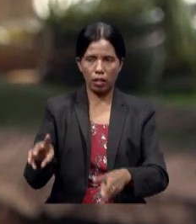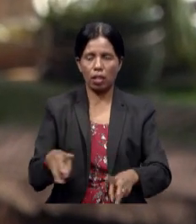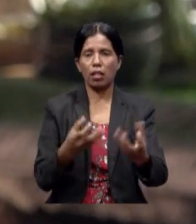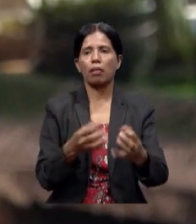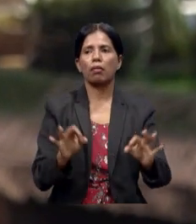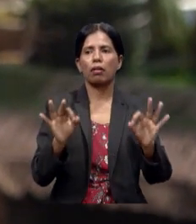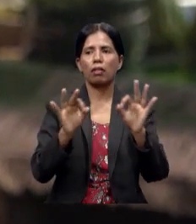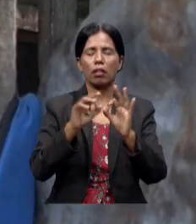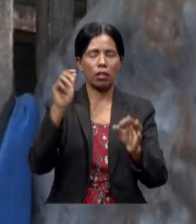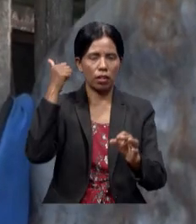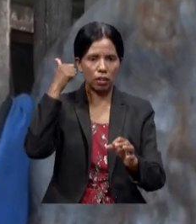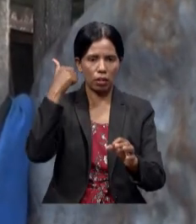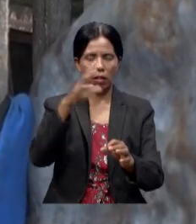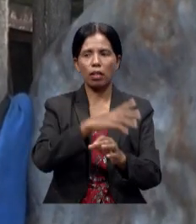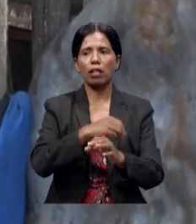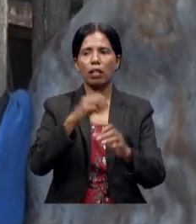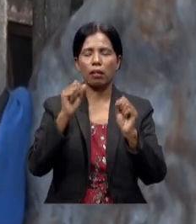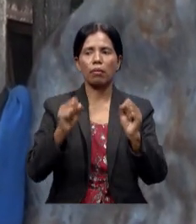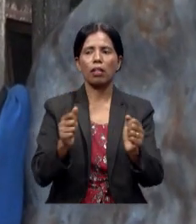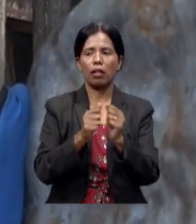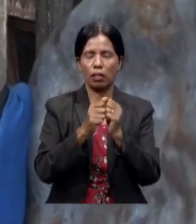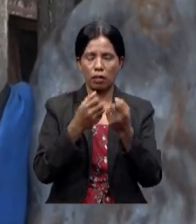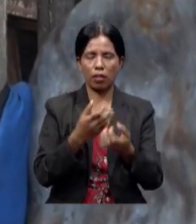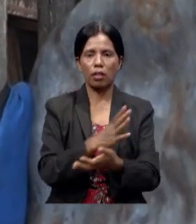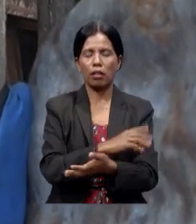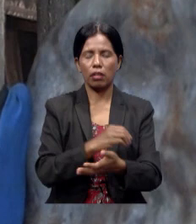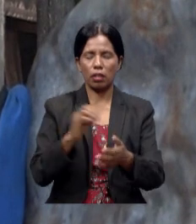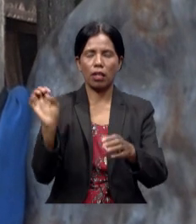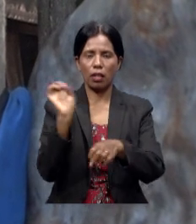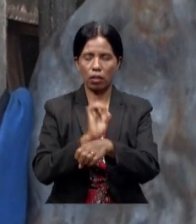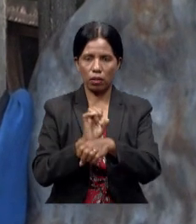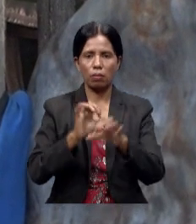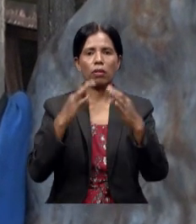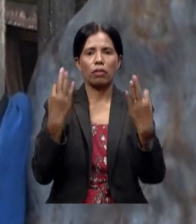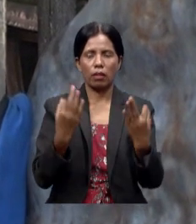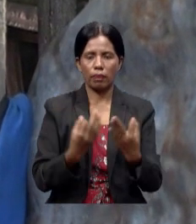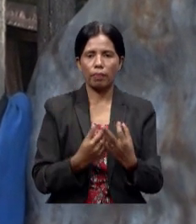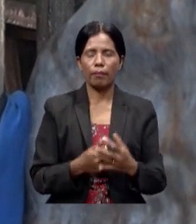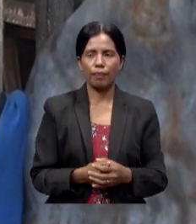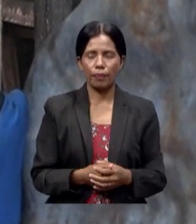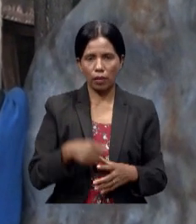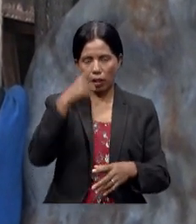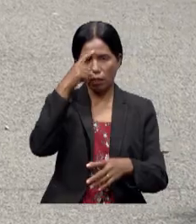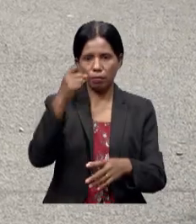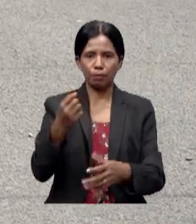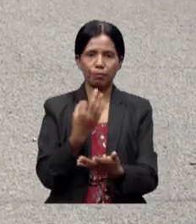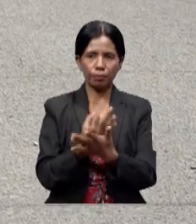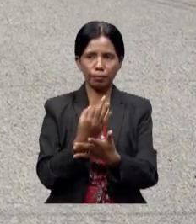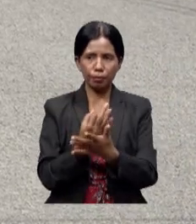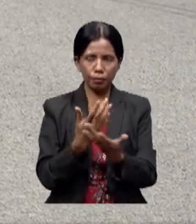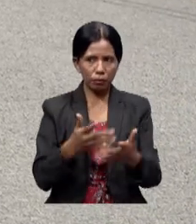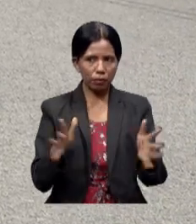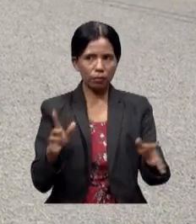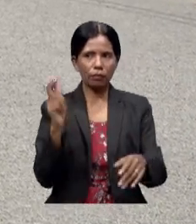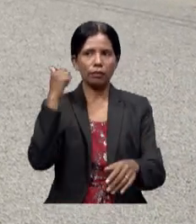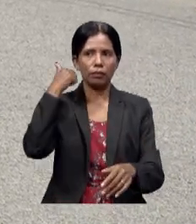a tu tia Filomena Pereira bele amores economia família nia. Tamba rendimento neve menos tia